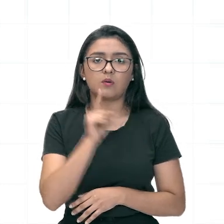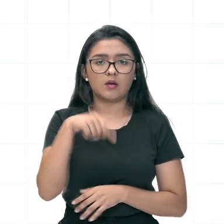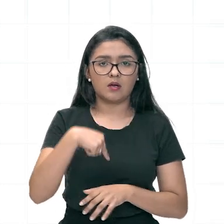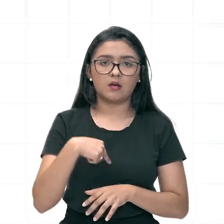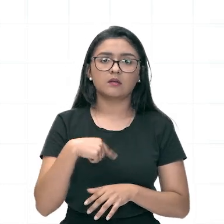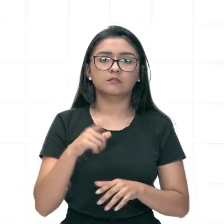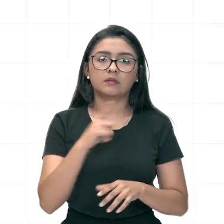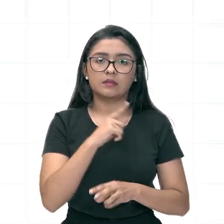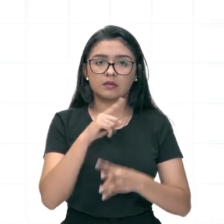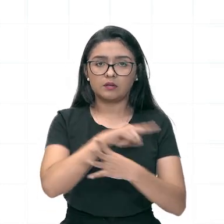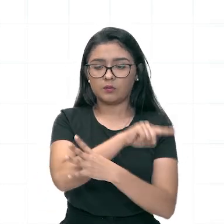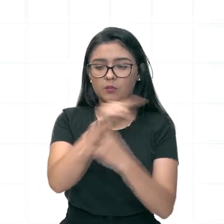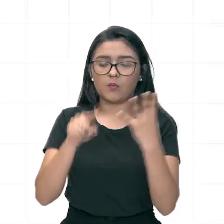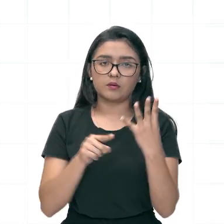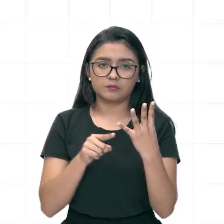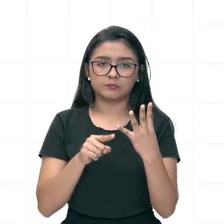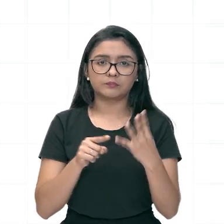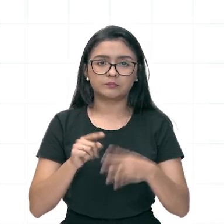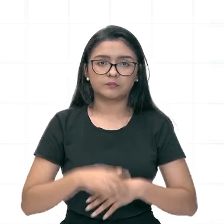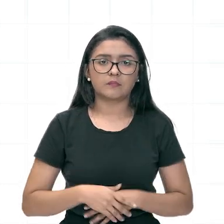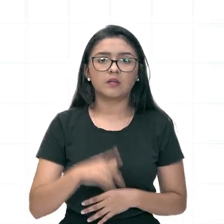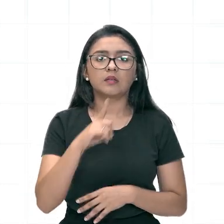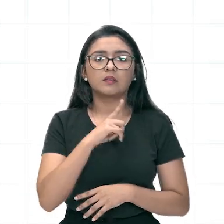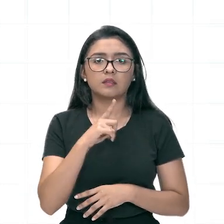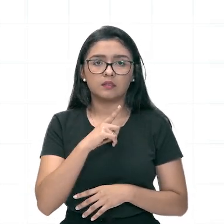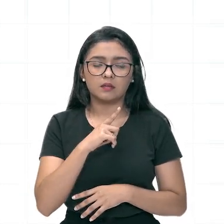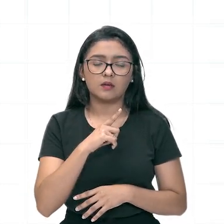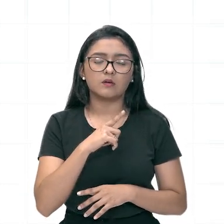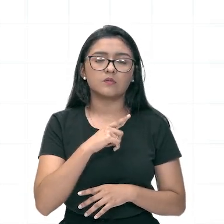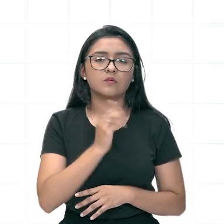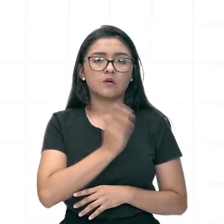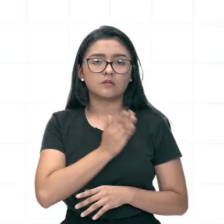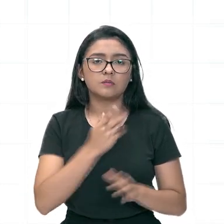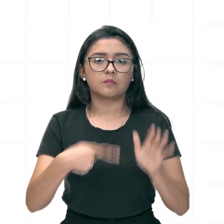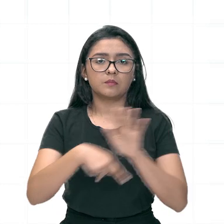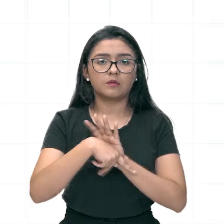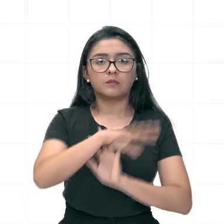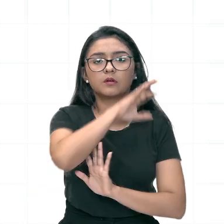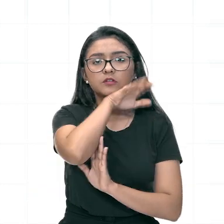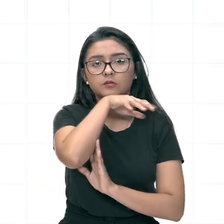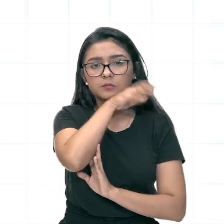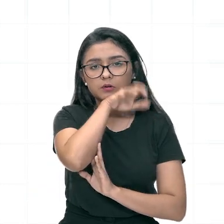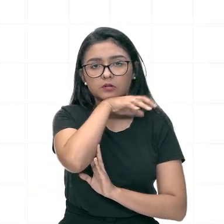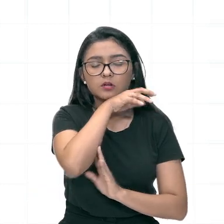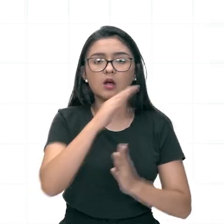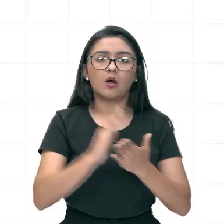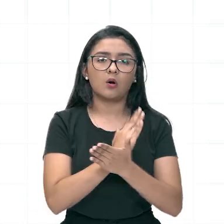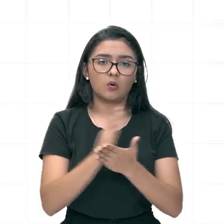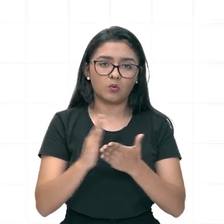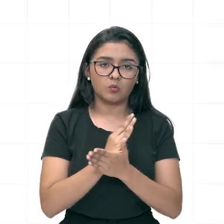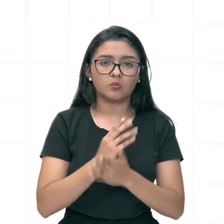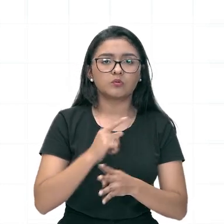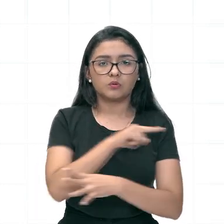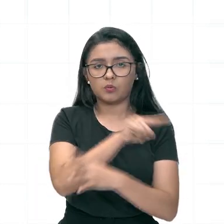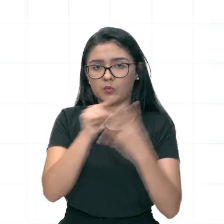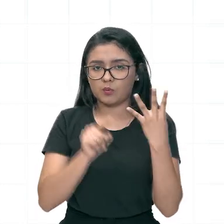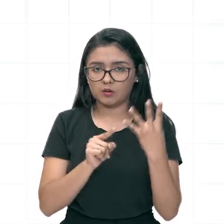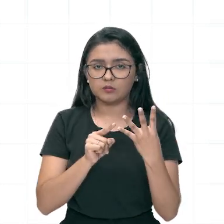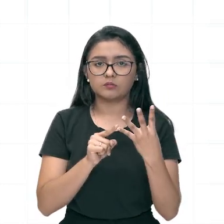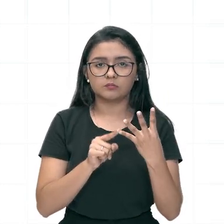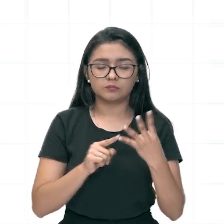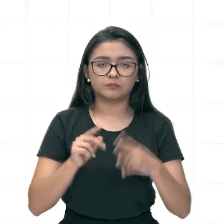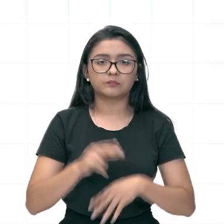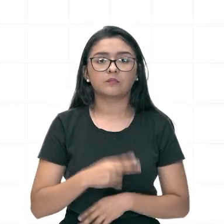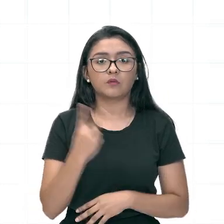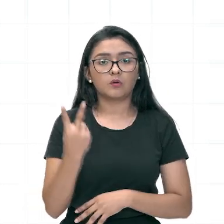dividido em 4 câmaras. Tá? Então, a gente tem o coração desses animais, alguns vão ser divididos em 4 câmaras,